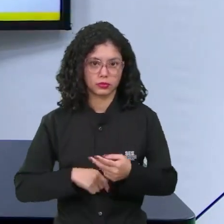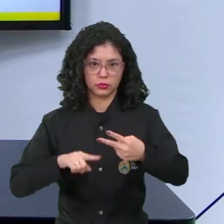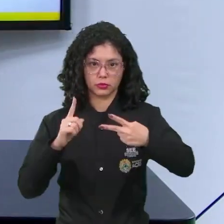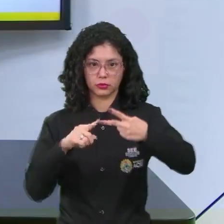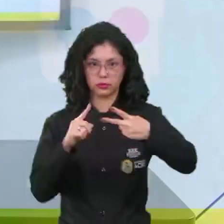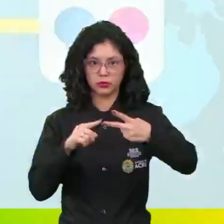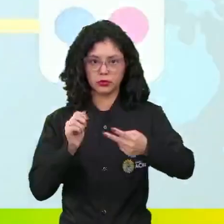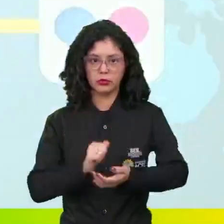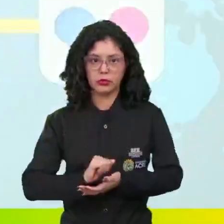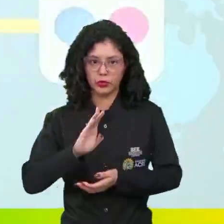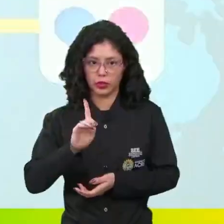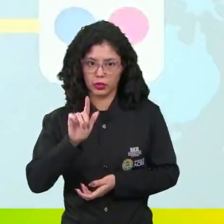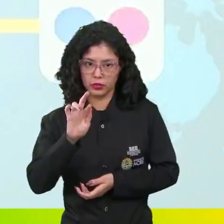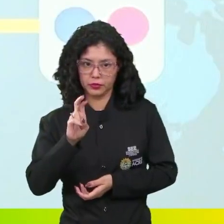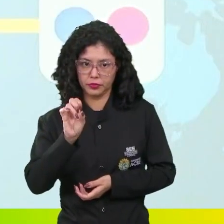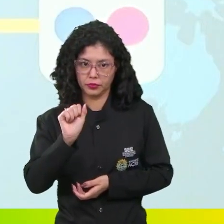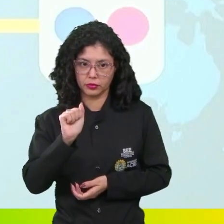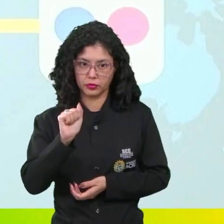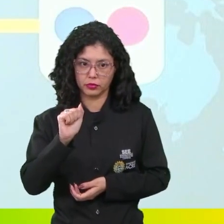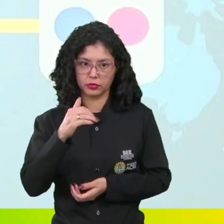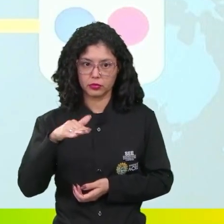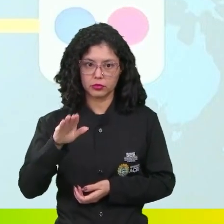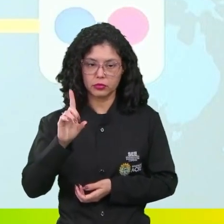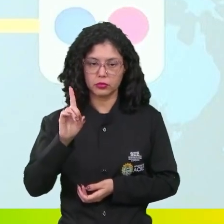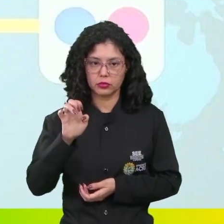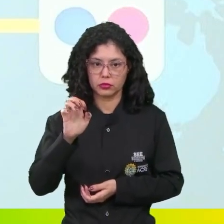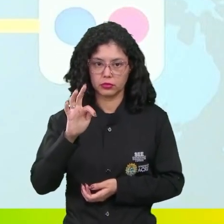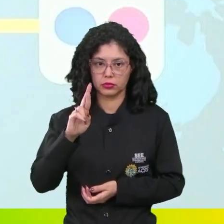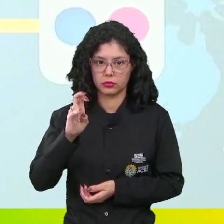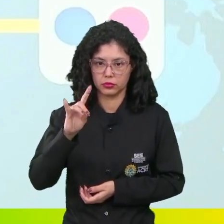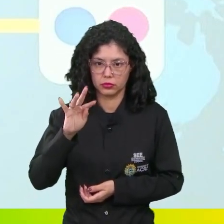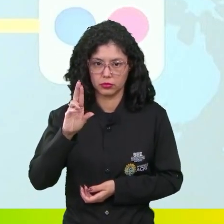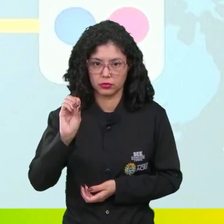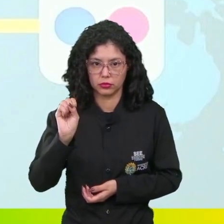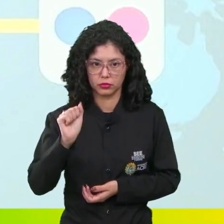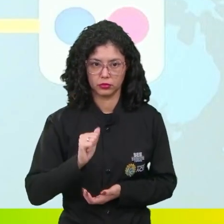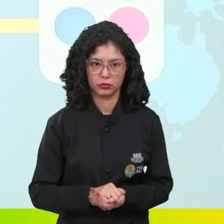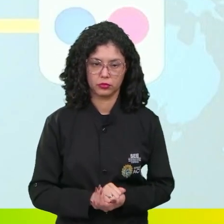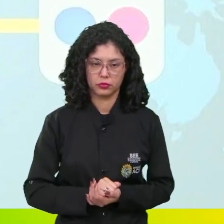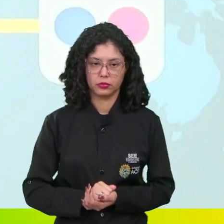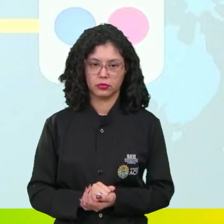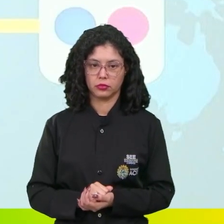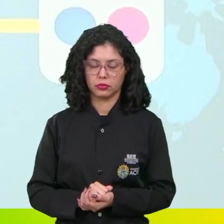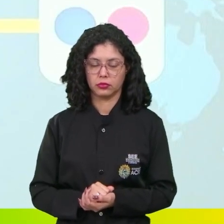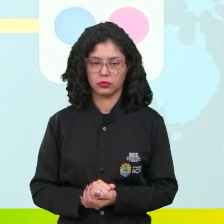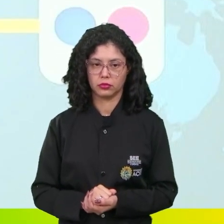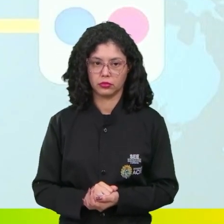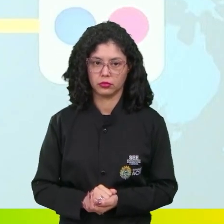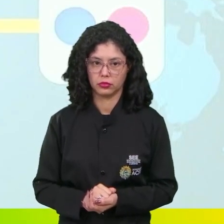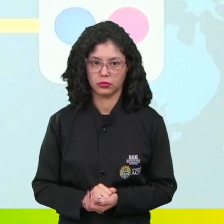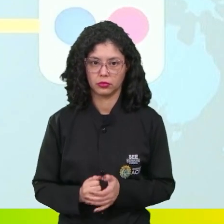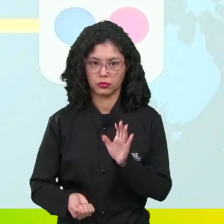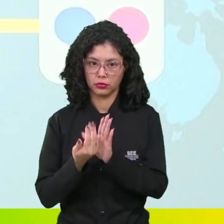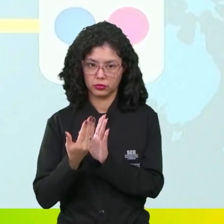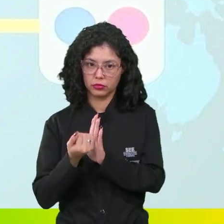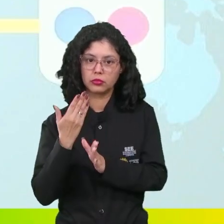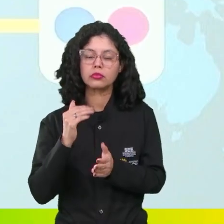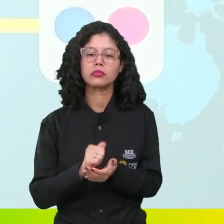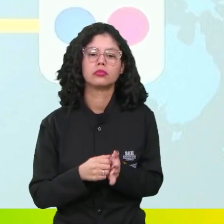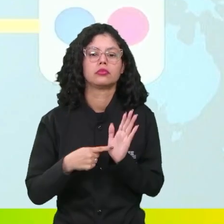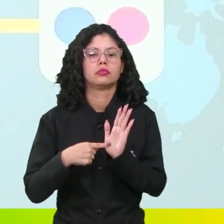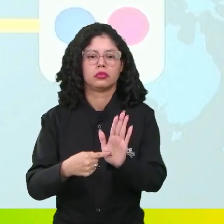aparece aí na tela para vocês é a questão das bolhas de filtro. Quer dizer, elas são criadas